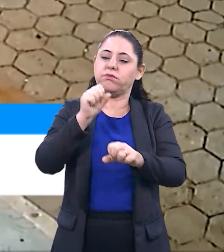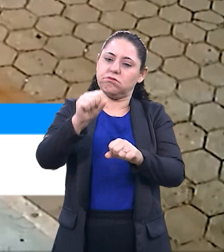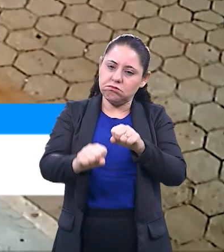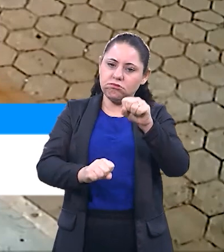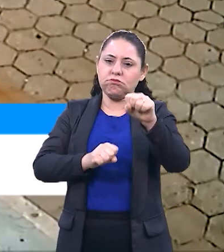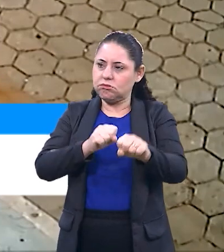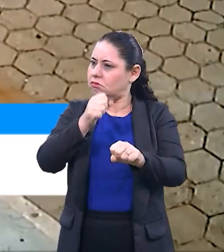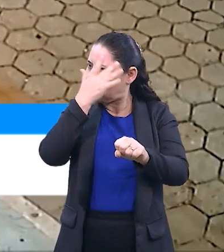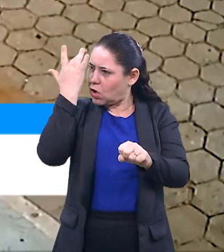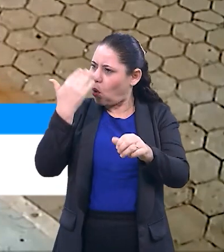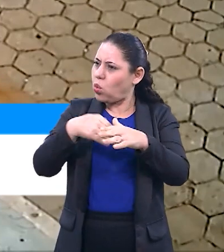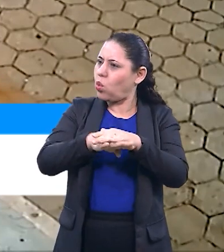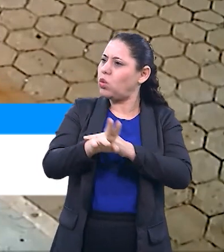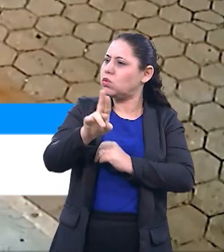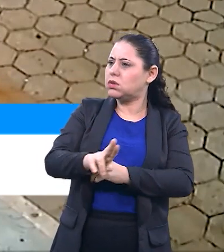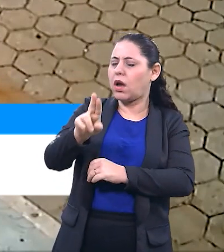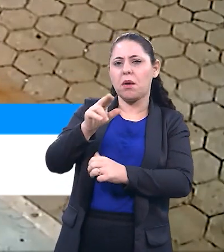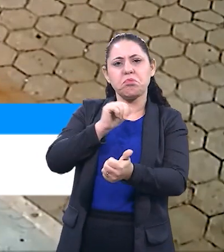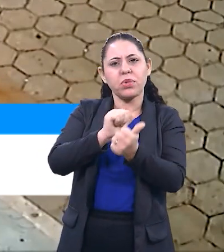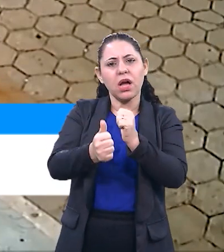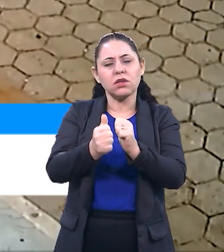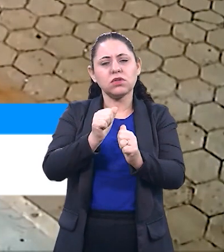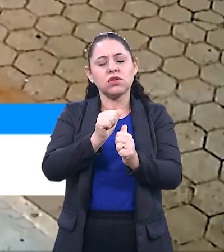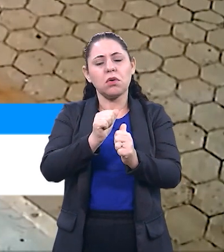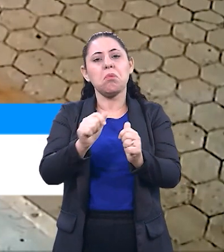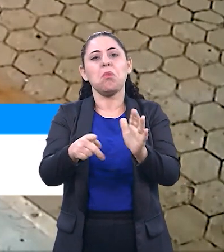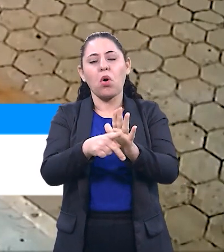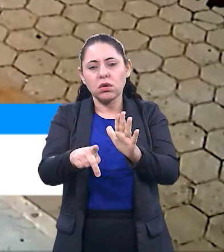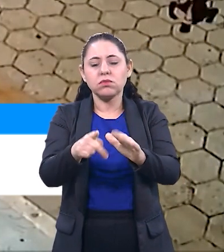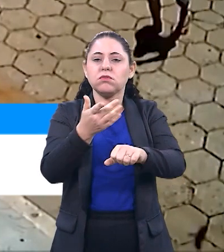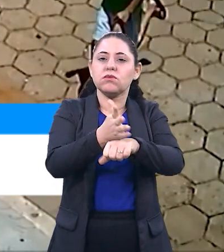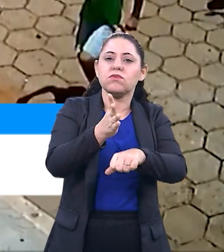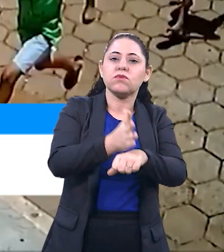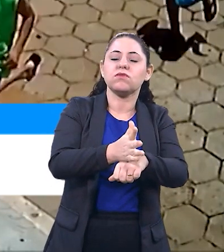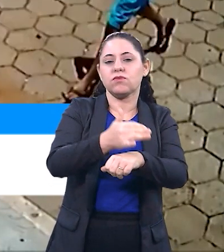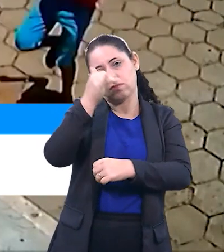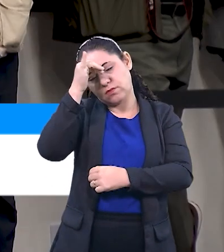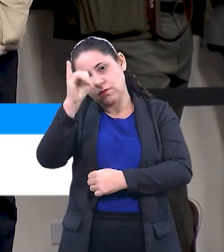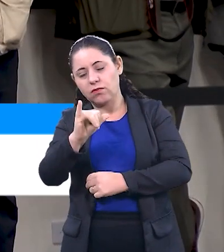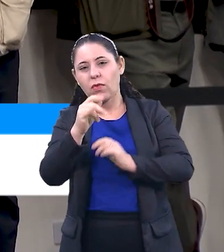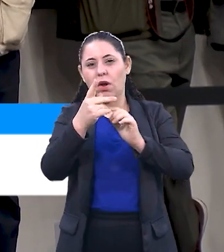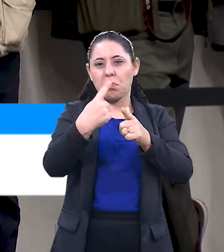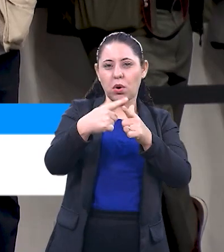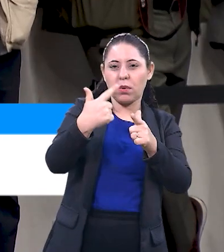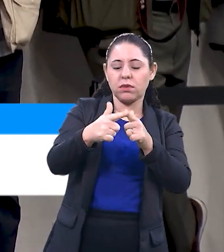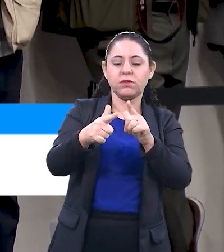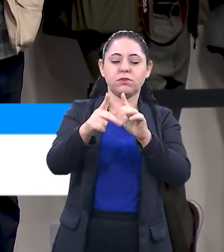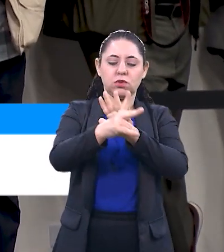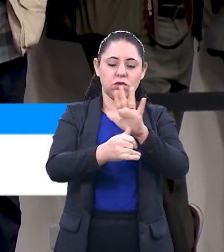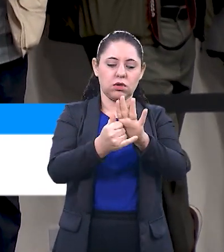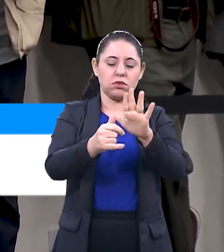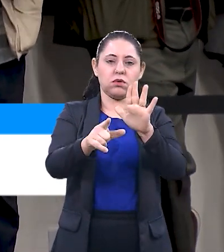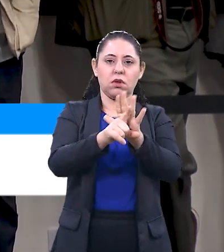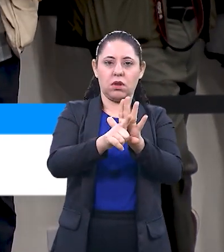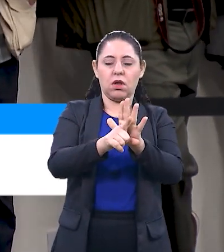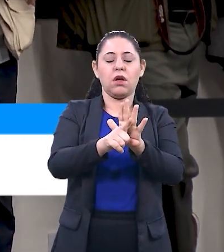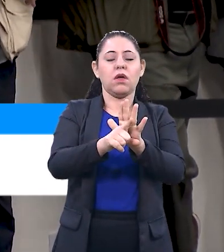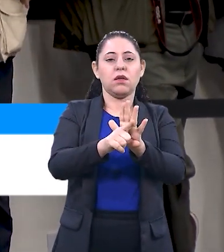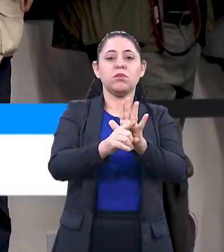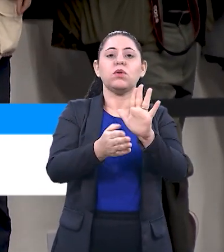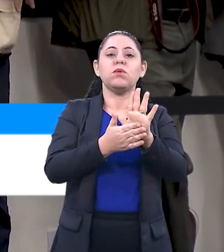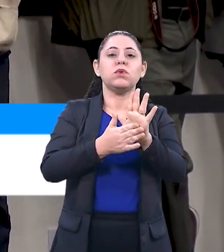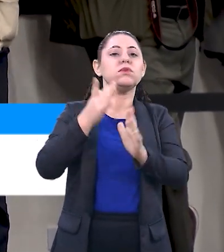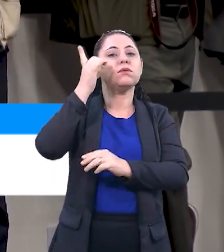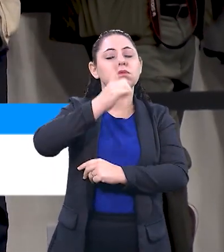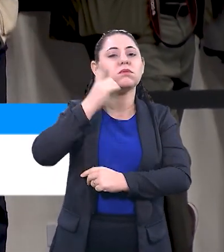desse meio de transporte e prática esportiva. Para combater esse problema, um projeto de lei proposto pelo deputado